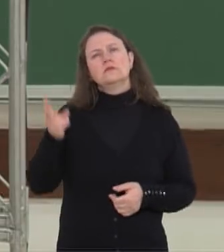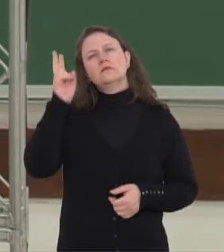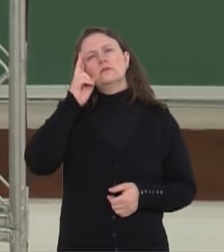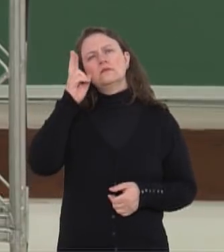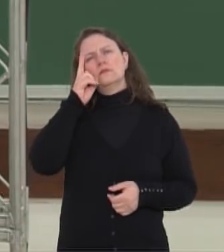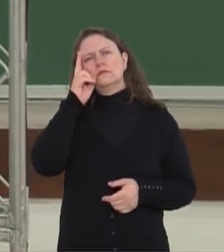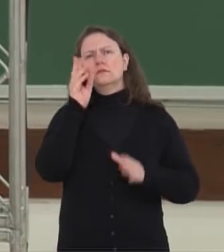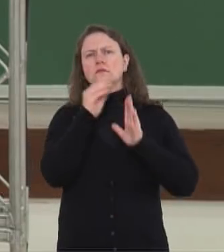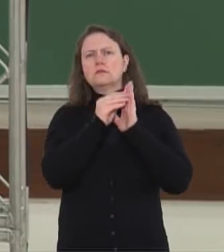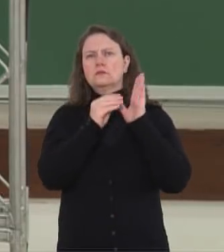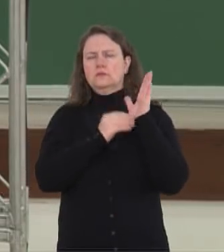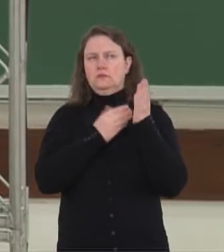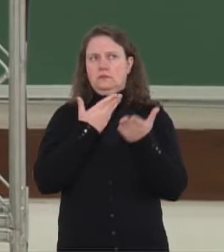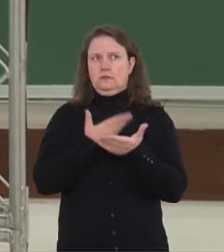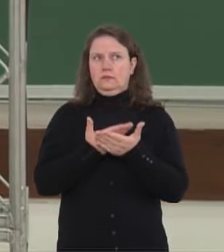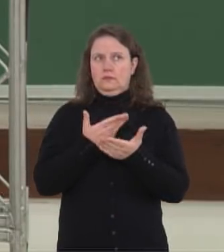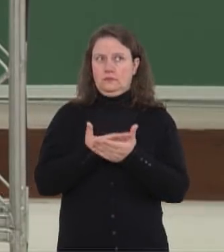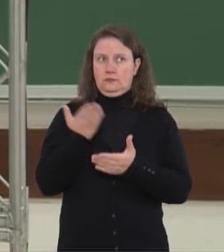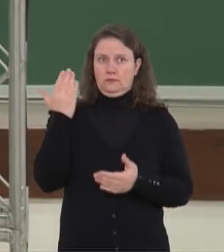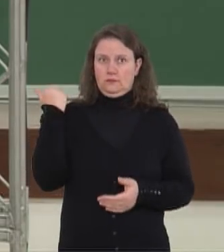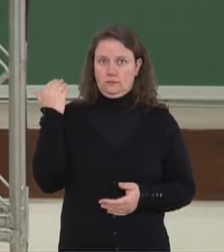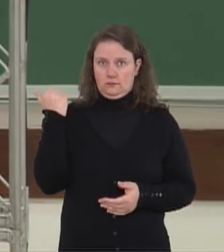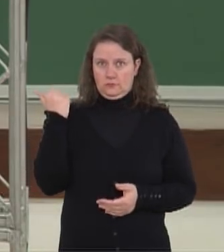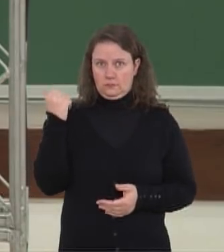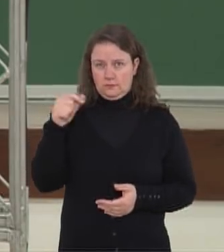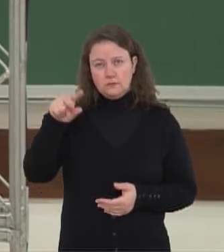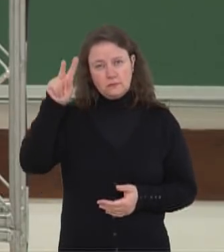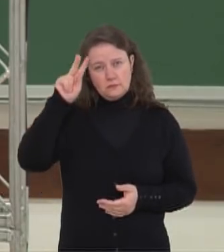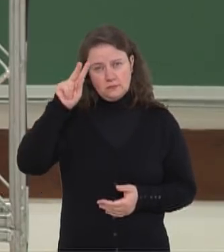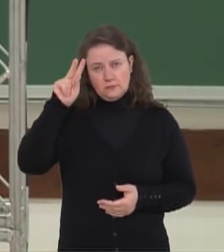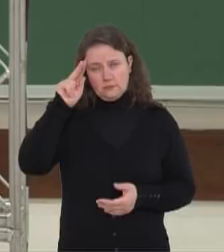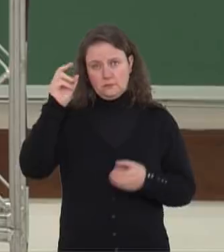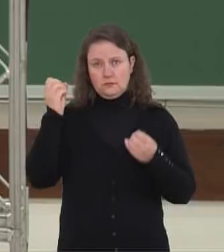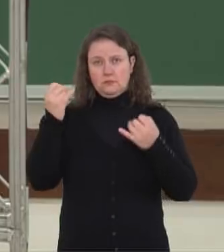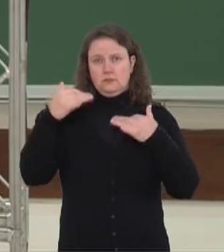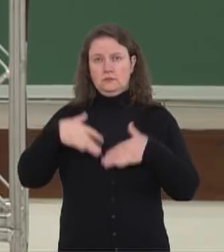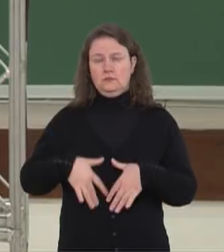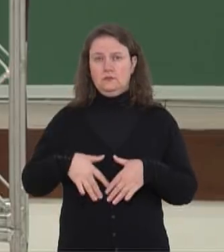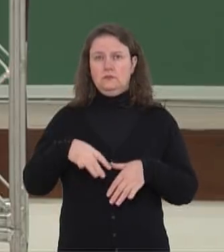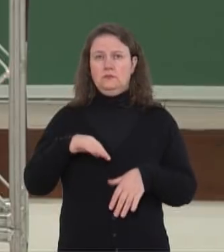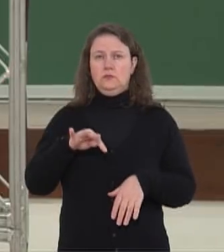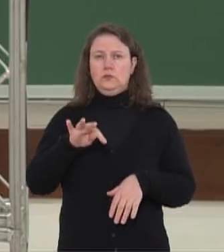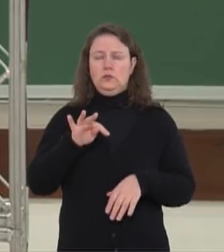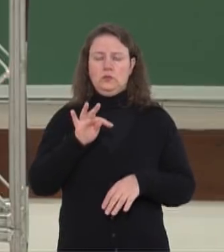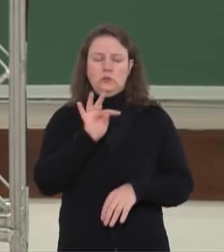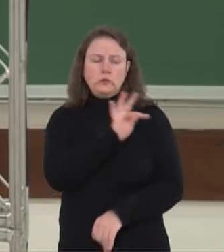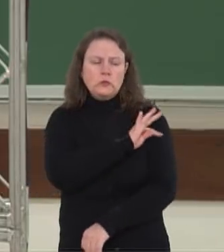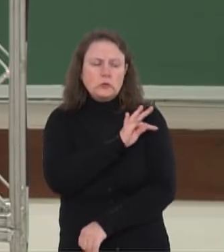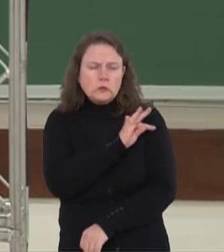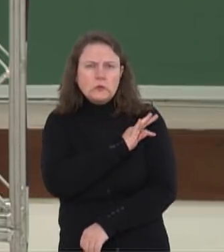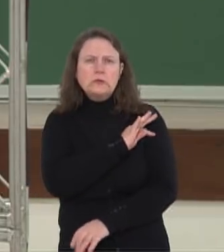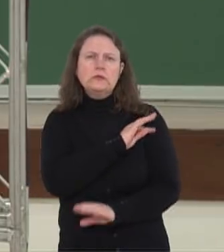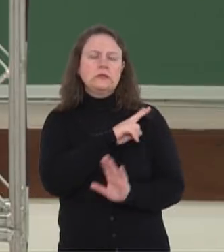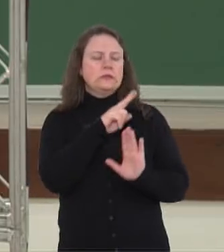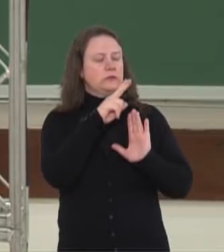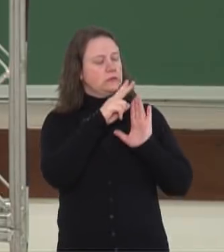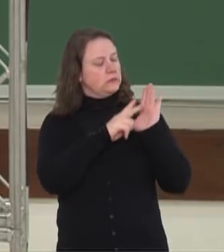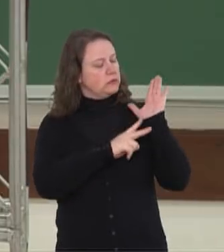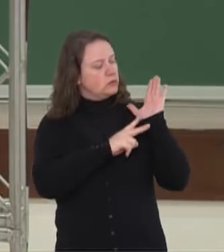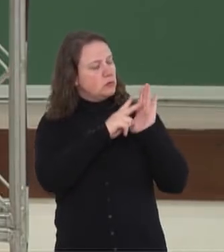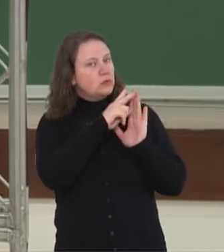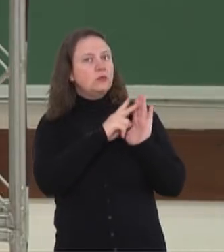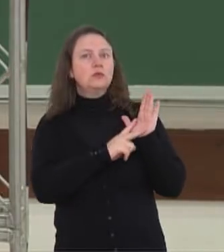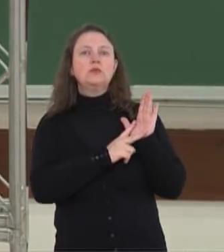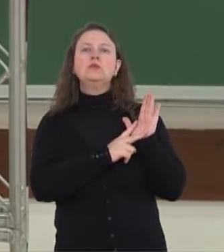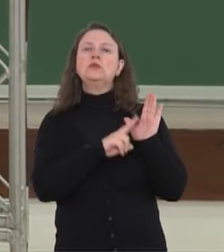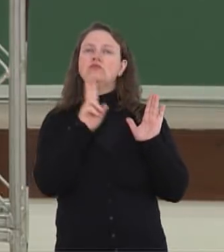aulinha anterior? Lembram que nós trabalhamos com aquelas técnicas de fazermos as leituras?